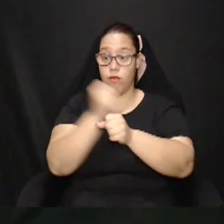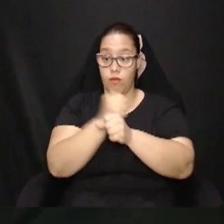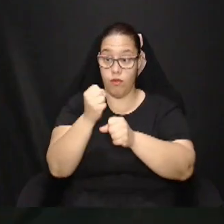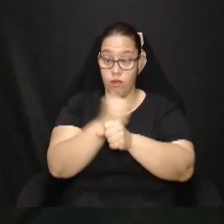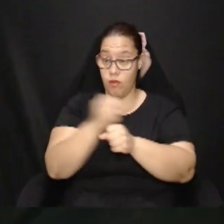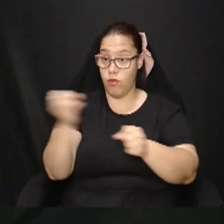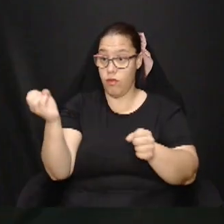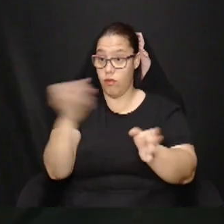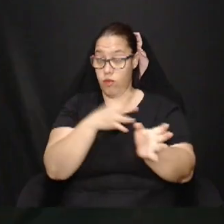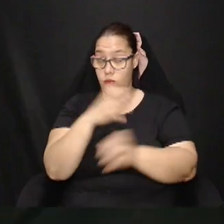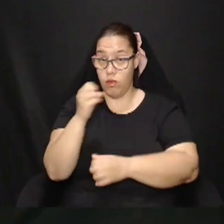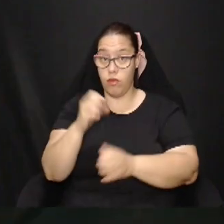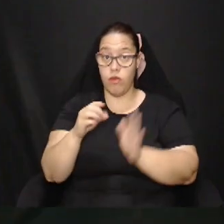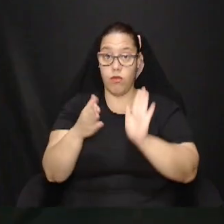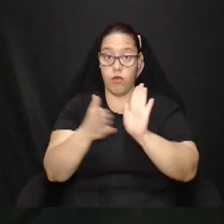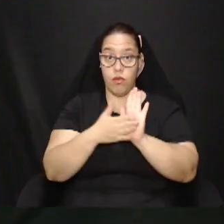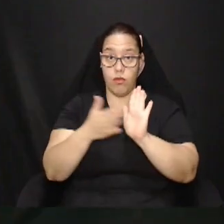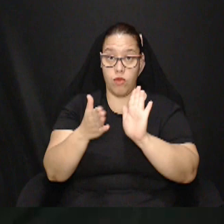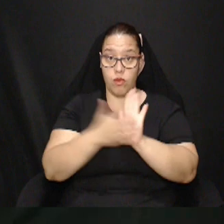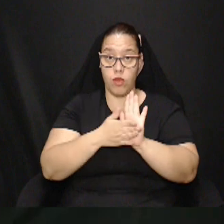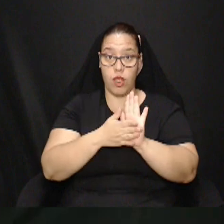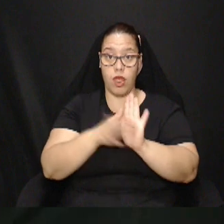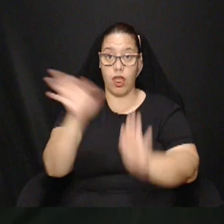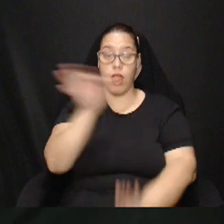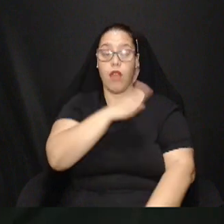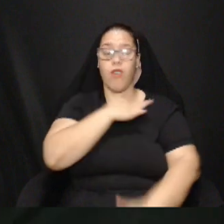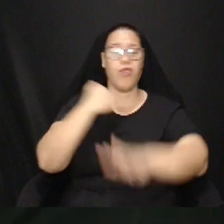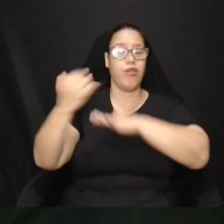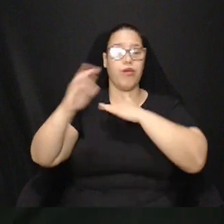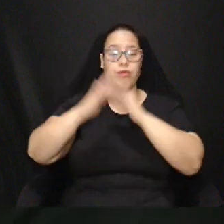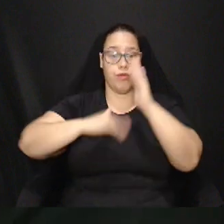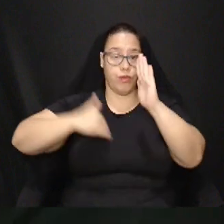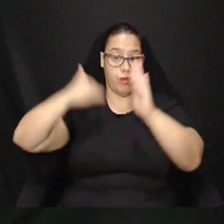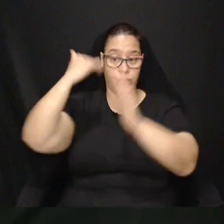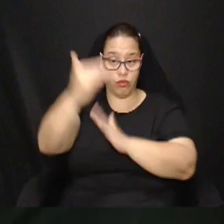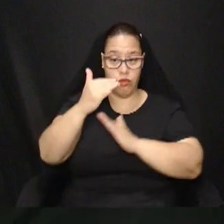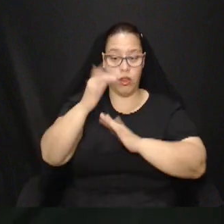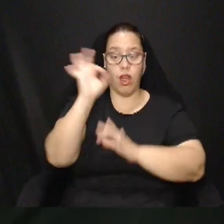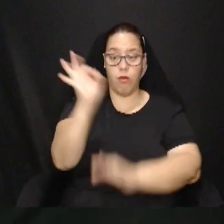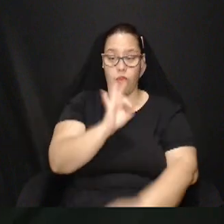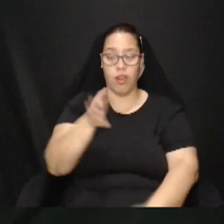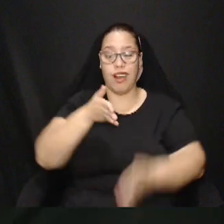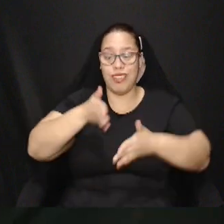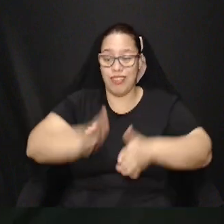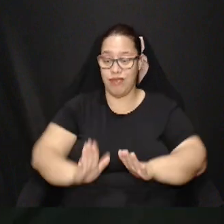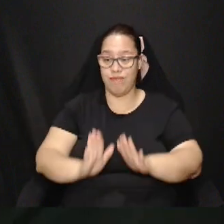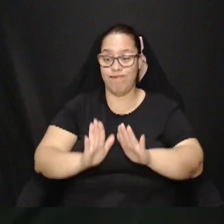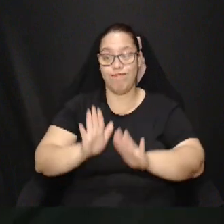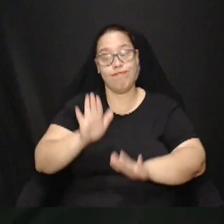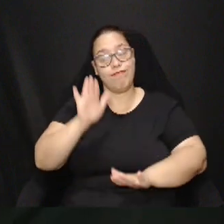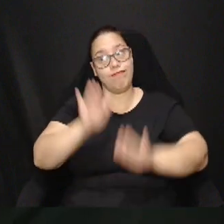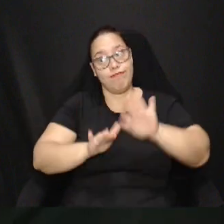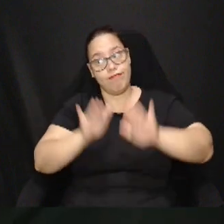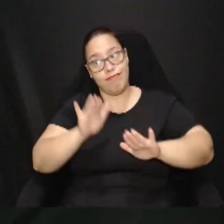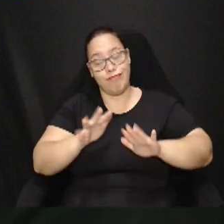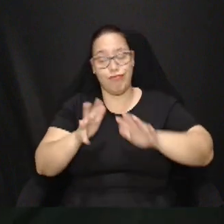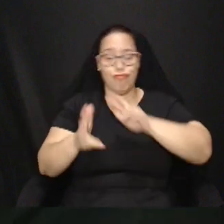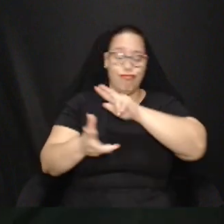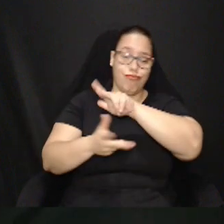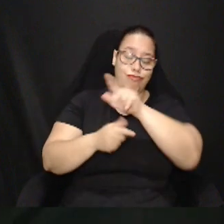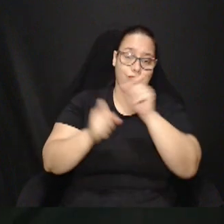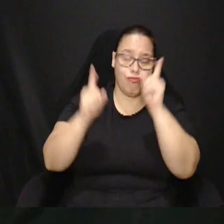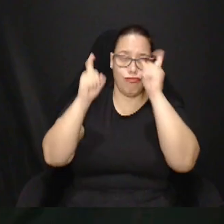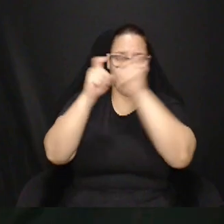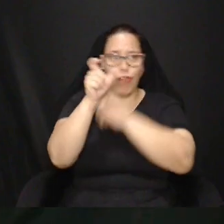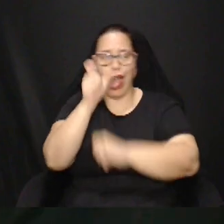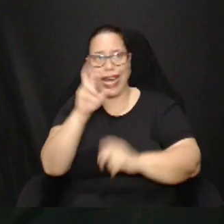que a taxa de mortalidade global vai ultrapassar a taxa de natalidade. Bom, para entender esse momento complexo, a gente já está aqui com os